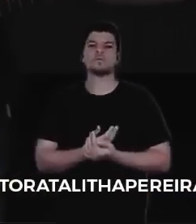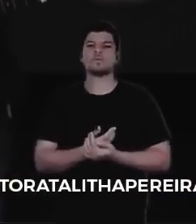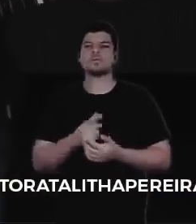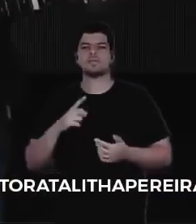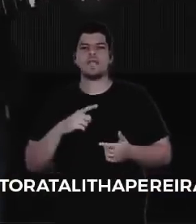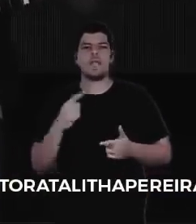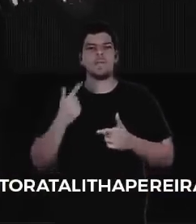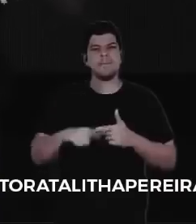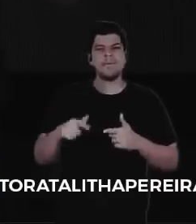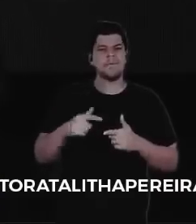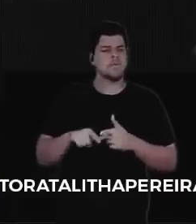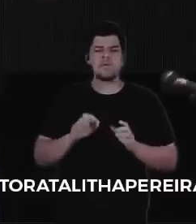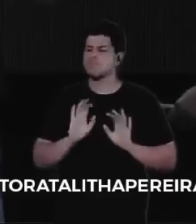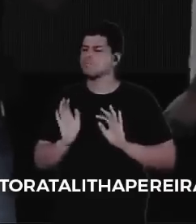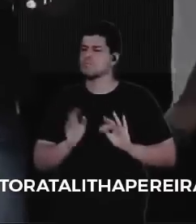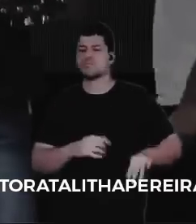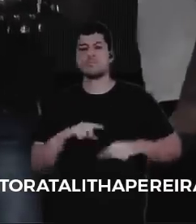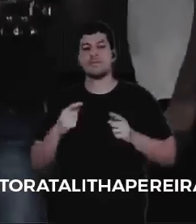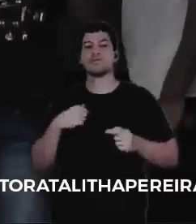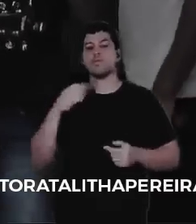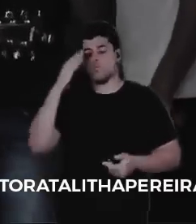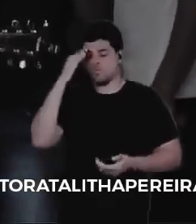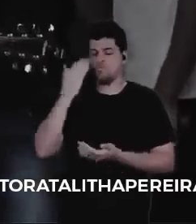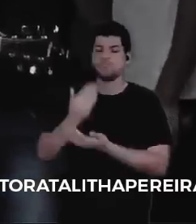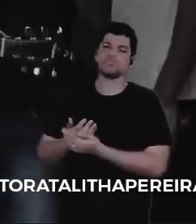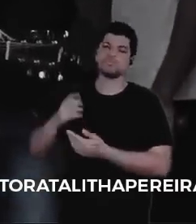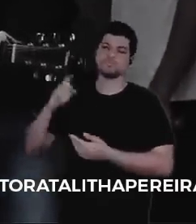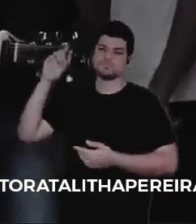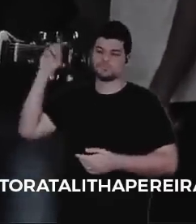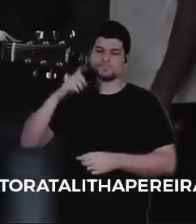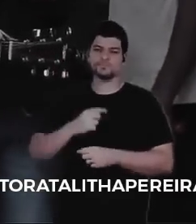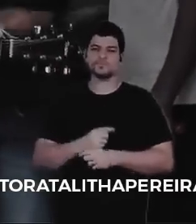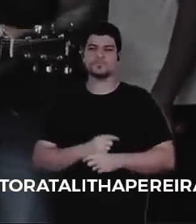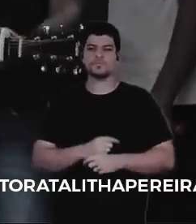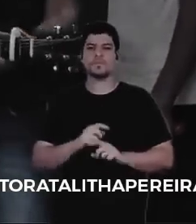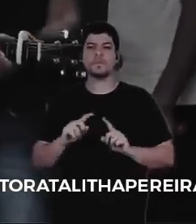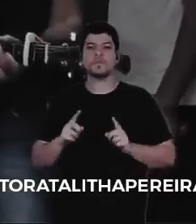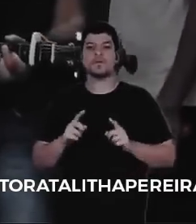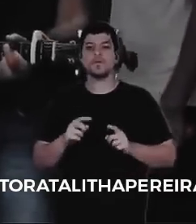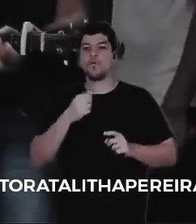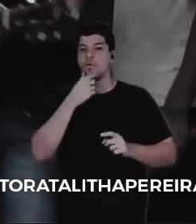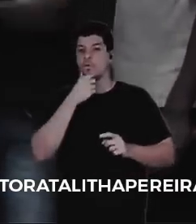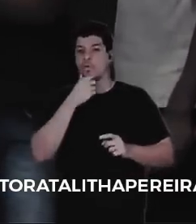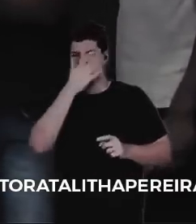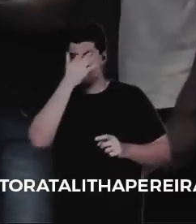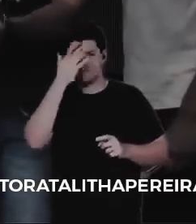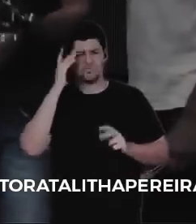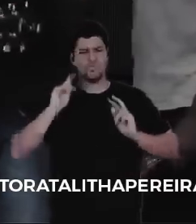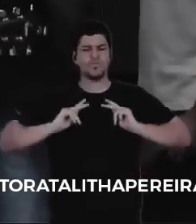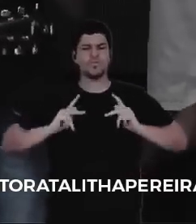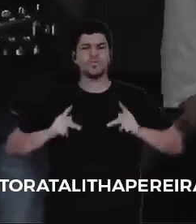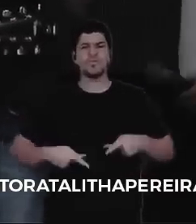eu vou confiar. Mas o ser humano já nasce querendo ser independente.